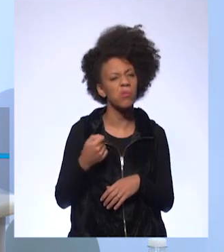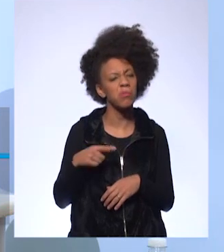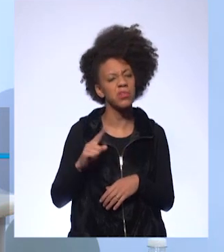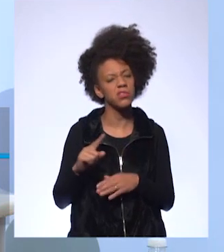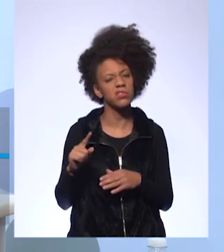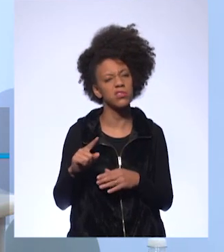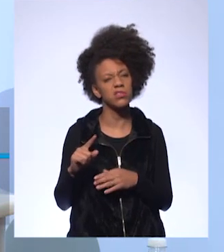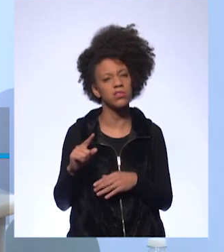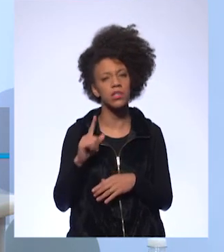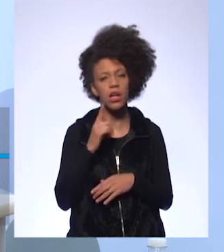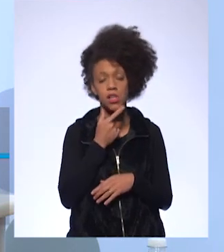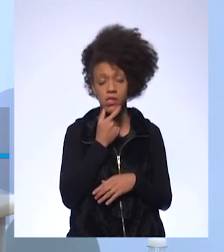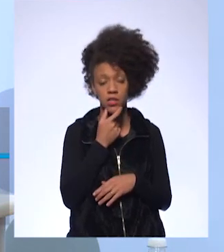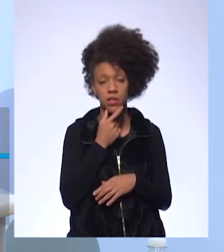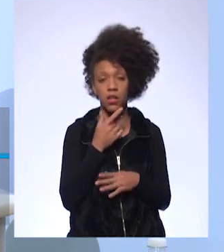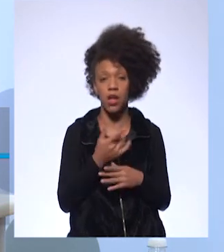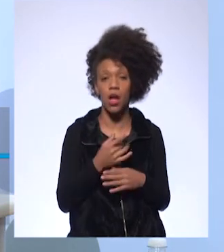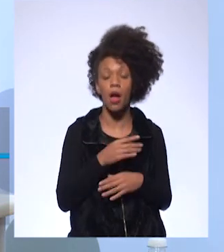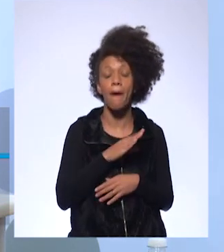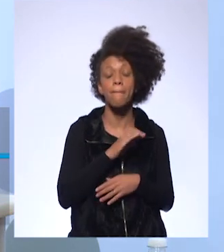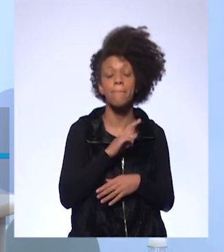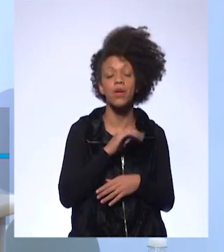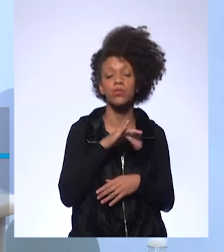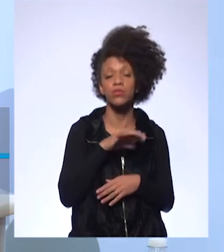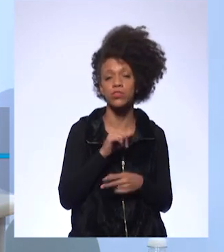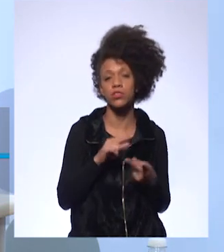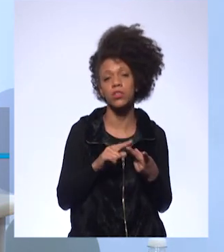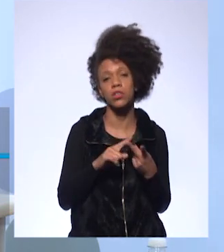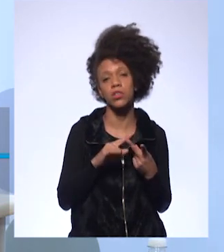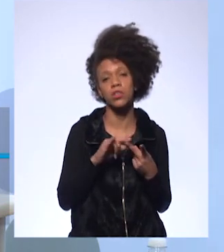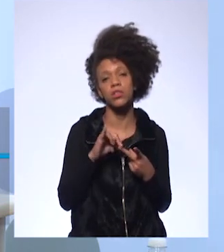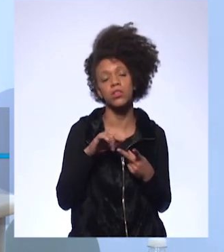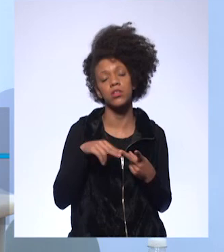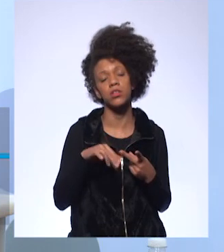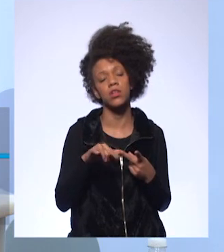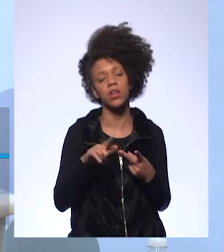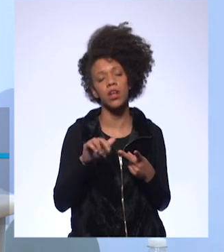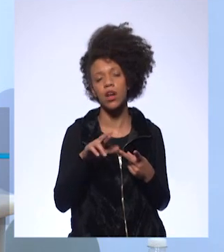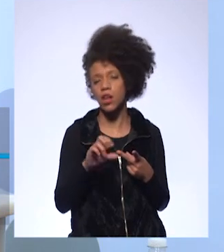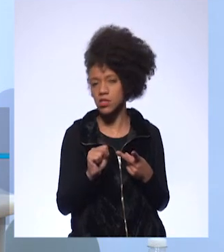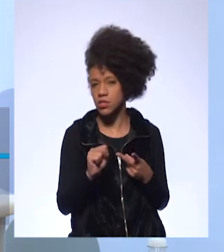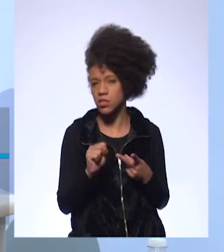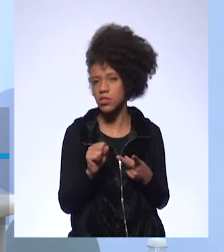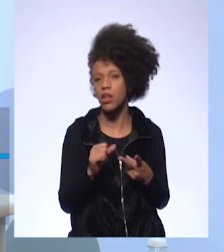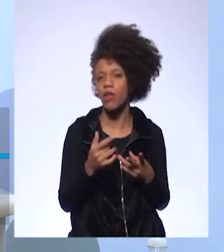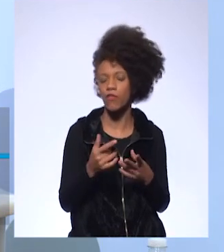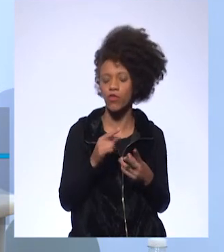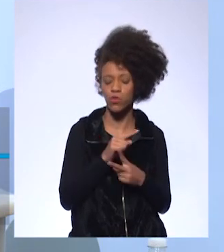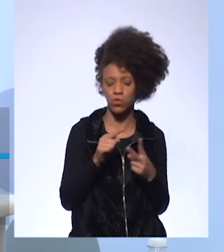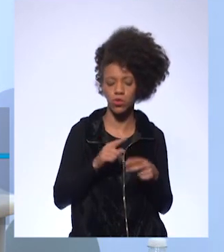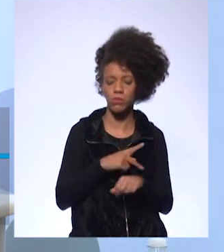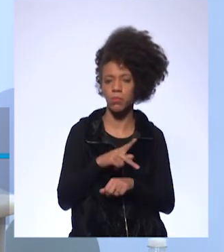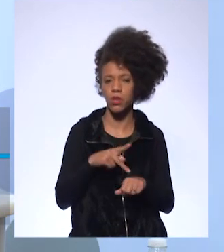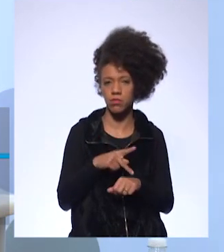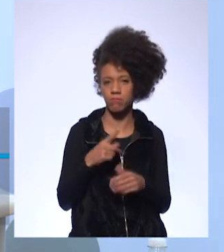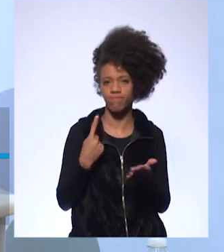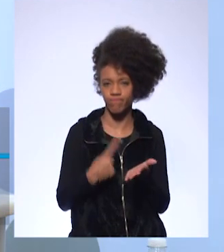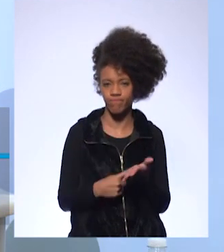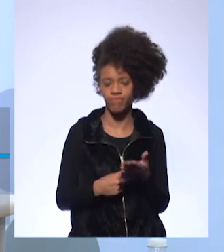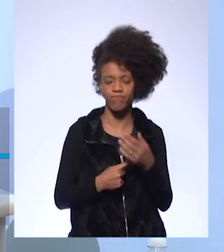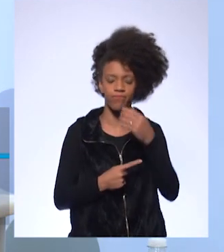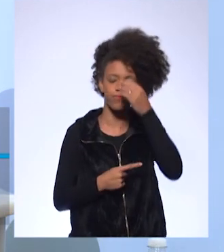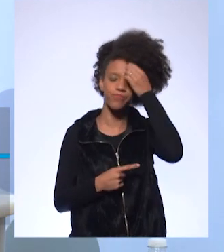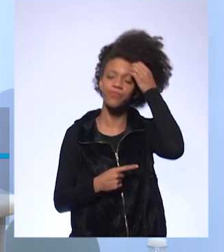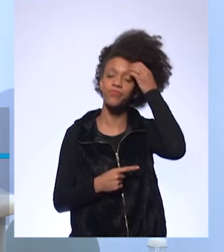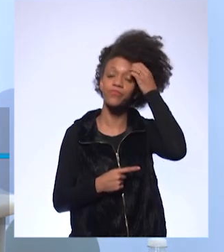Bélgica, Luxemburgo e Holanda eram os 3 países que foram aí definidos aí, tudo bem? Vamos ver mais um tratado aí para a